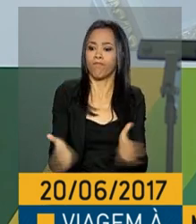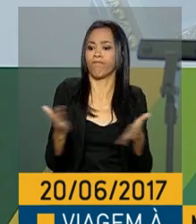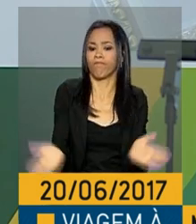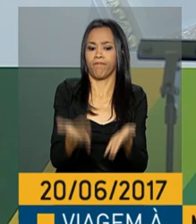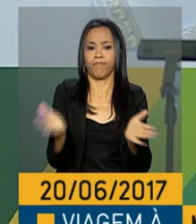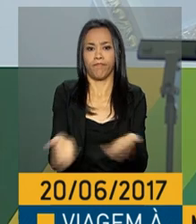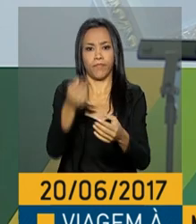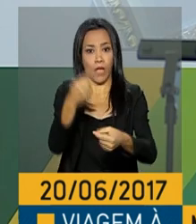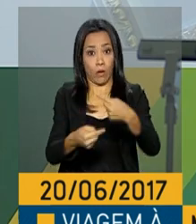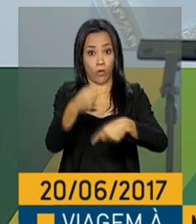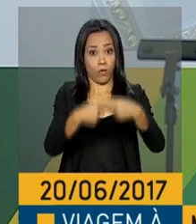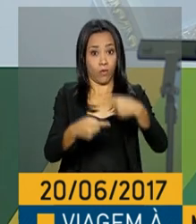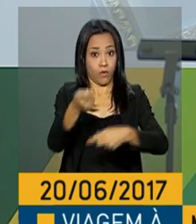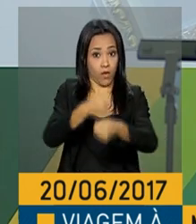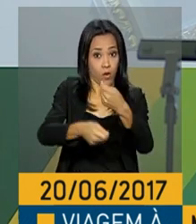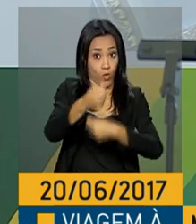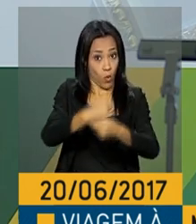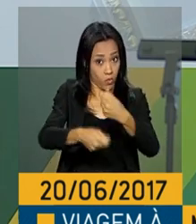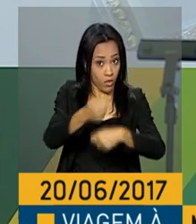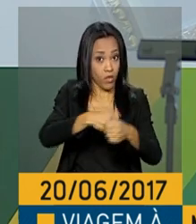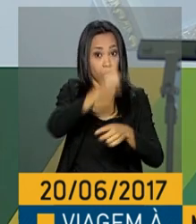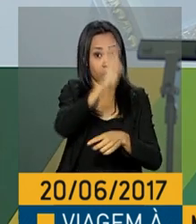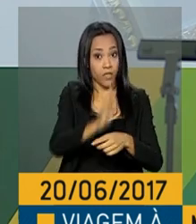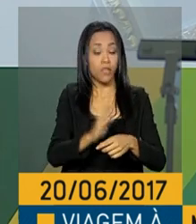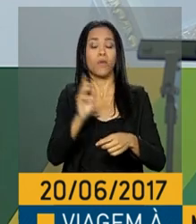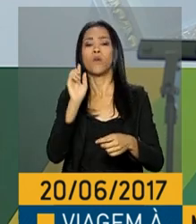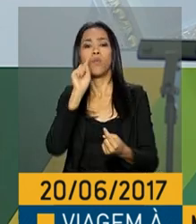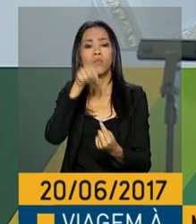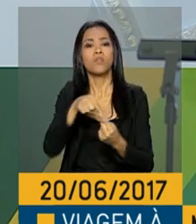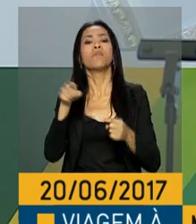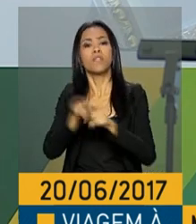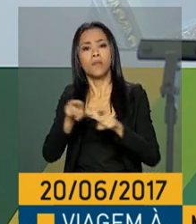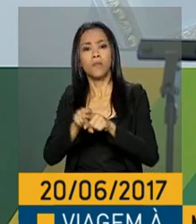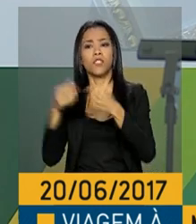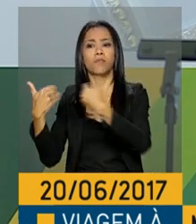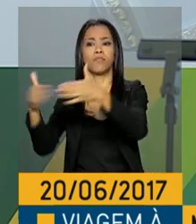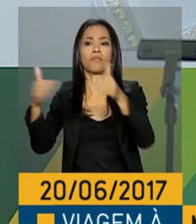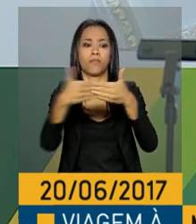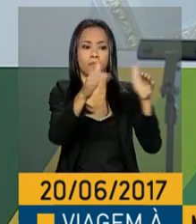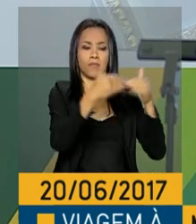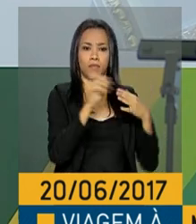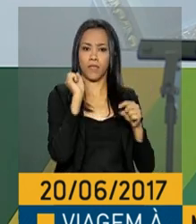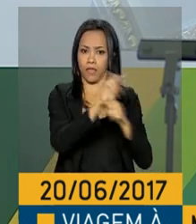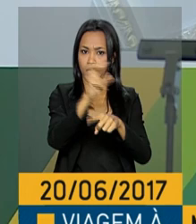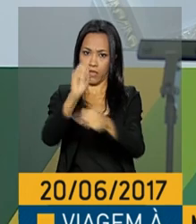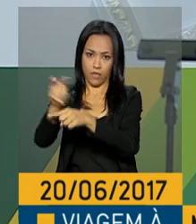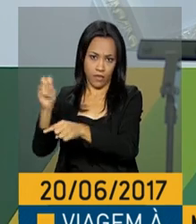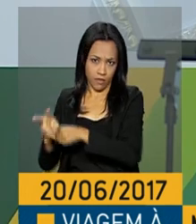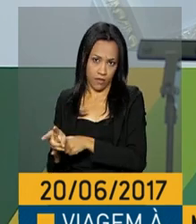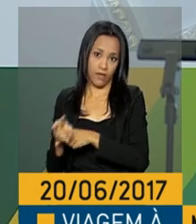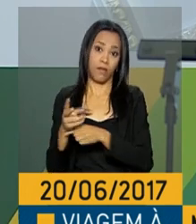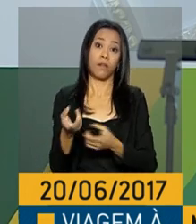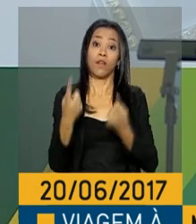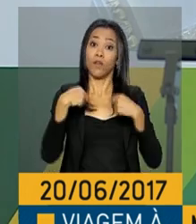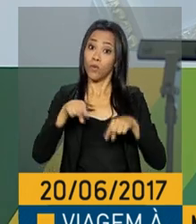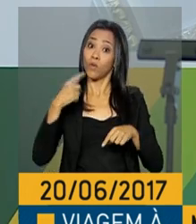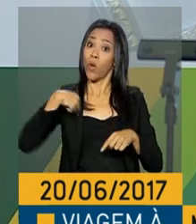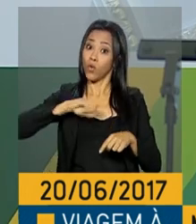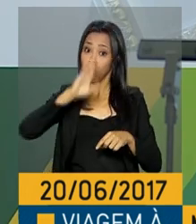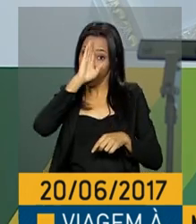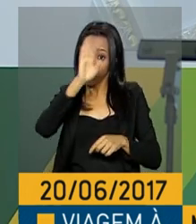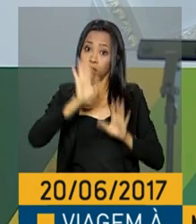brasileira e criar empregos. Nós temos um problema de emprego no país, que é nosso principal